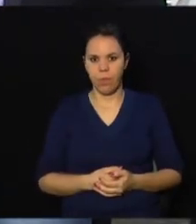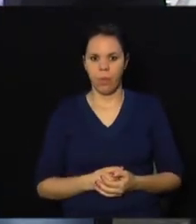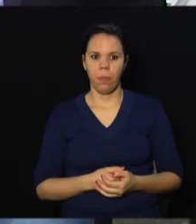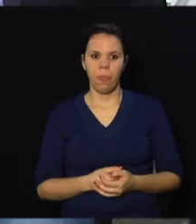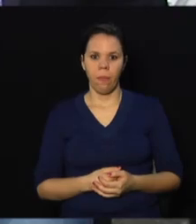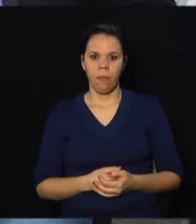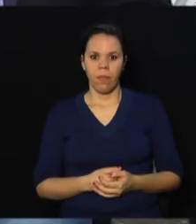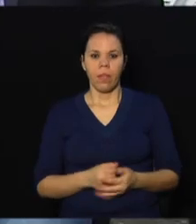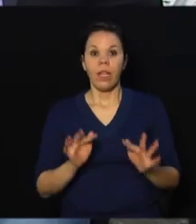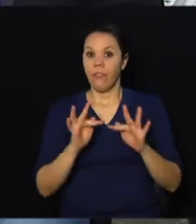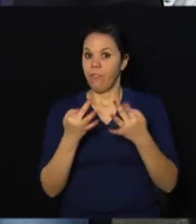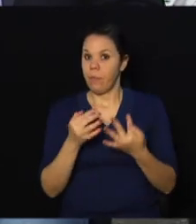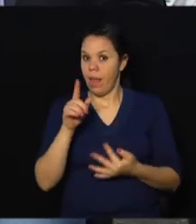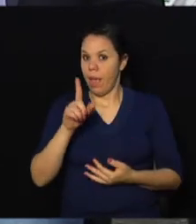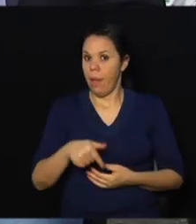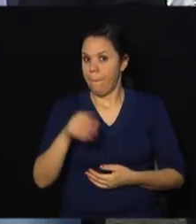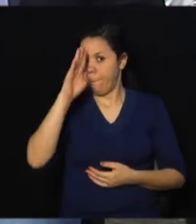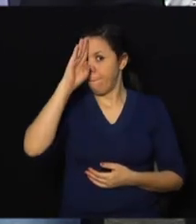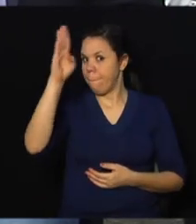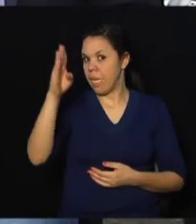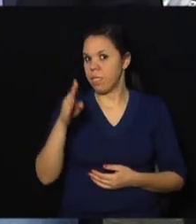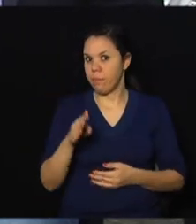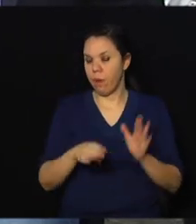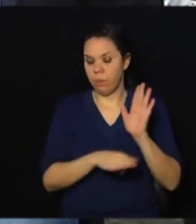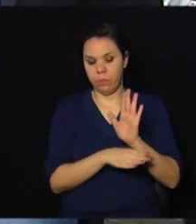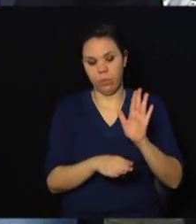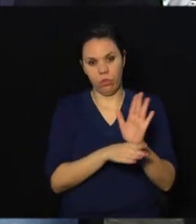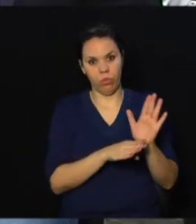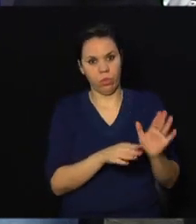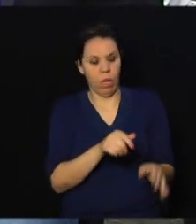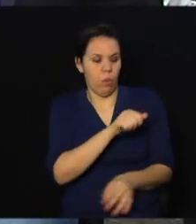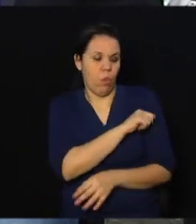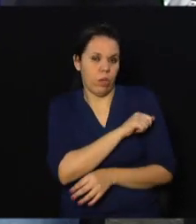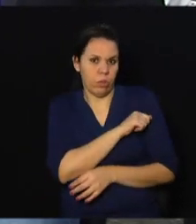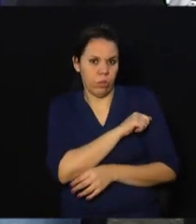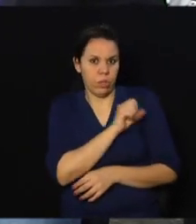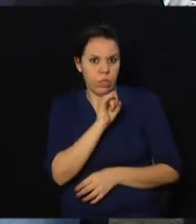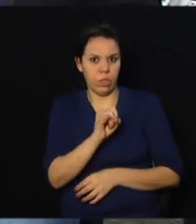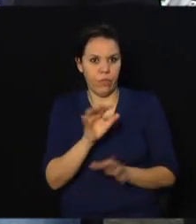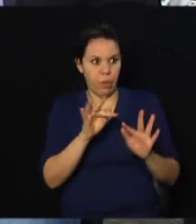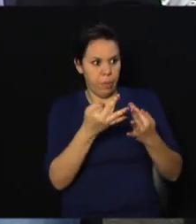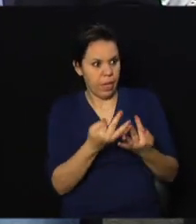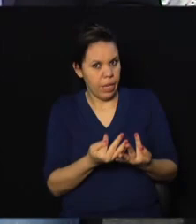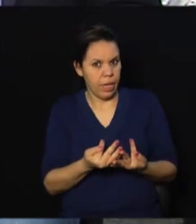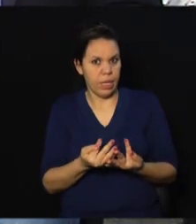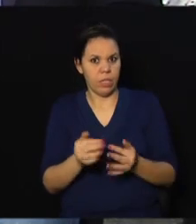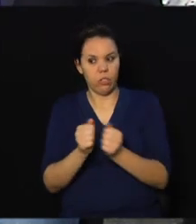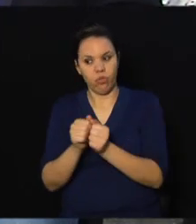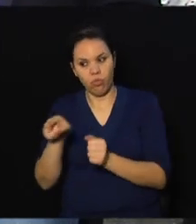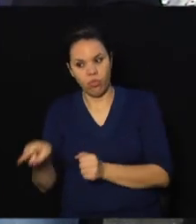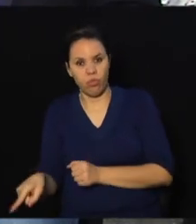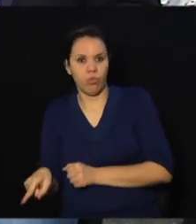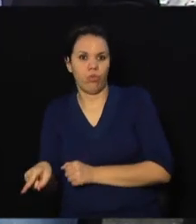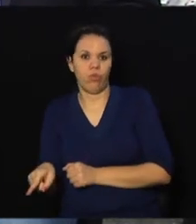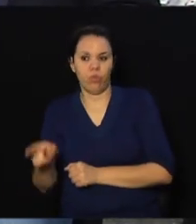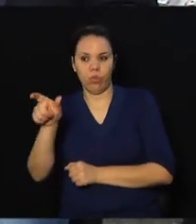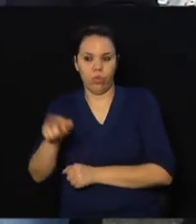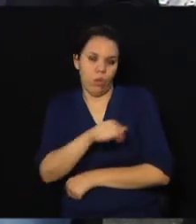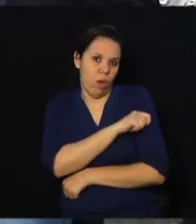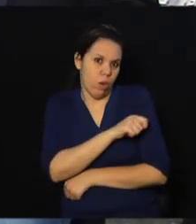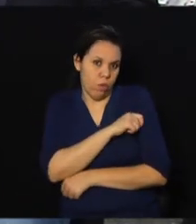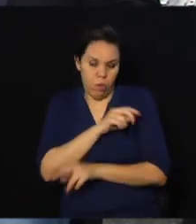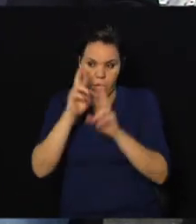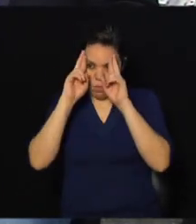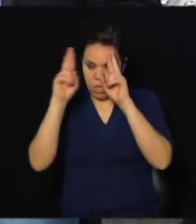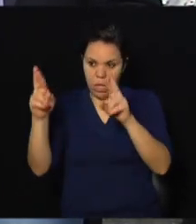ponto chave. Porque se a família está ali com esse estudante, se ele está apoiando esse estudante, respeitando